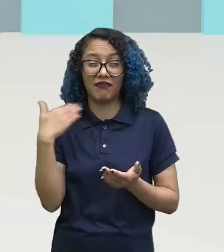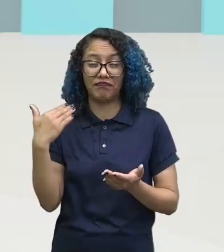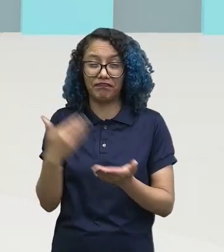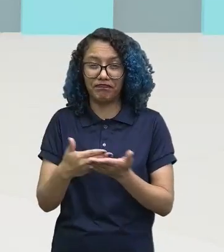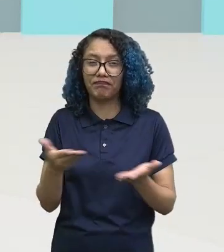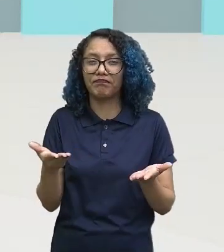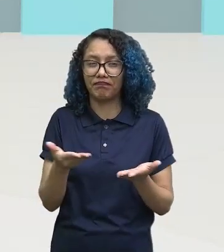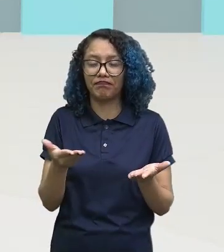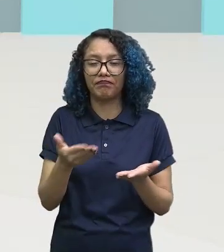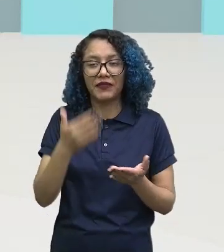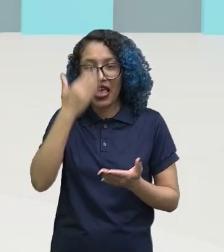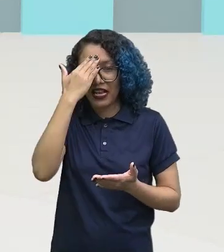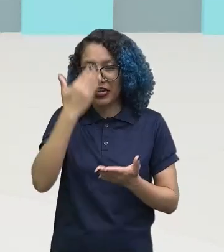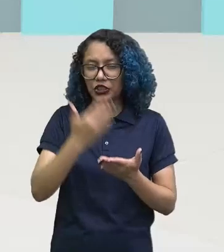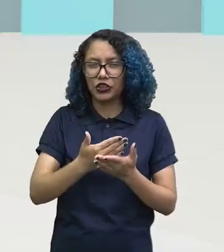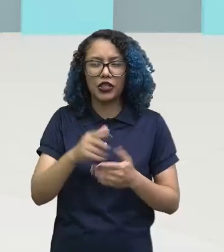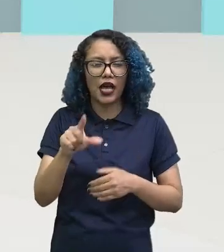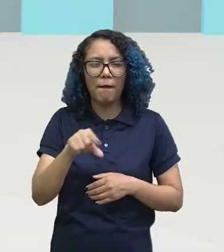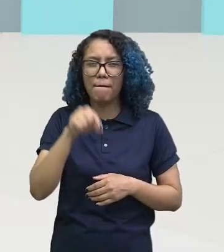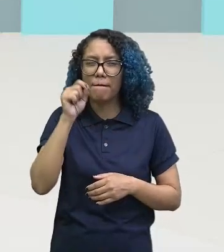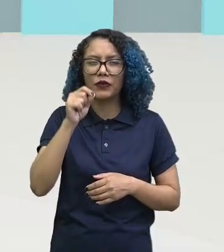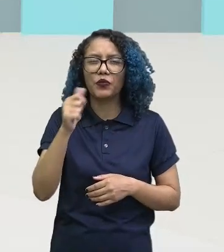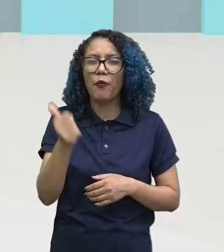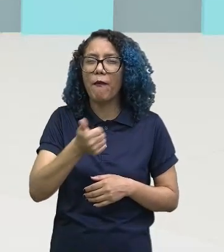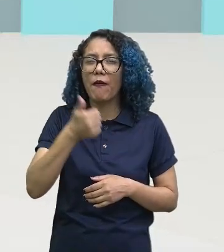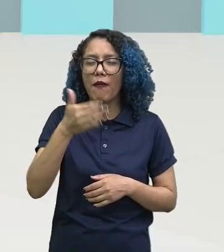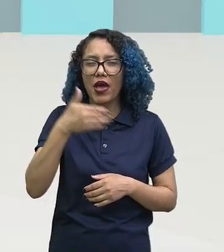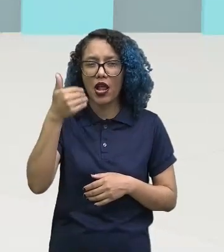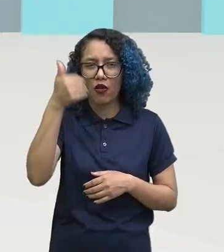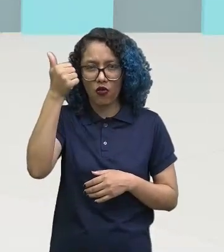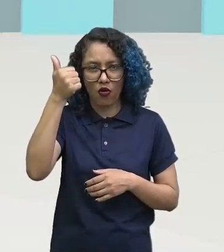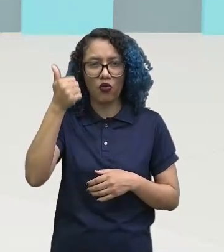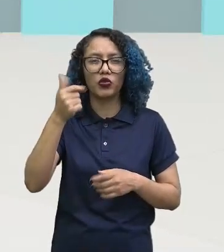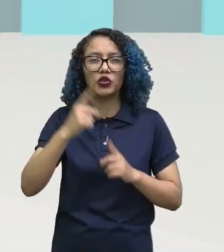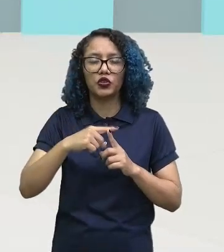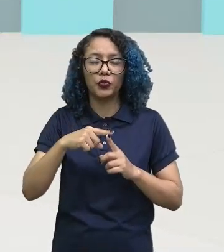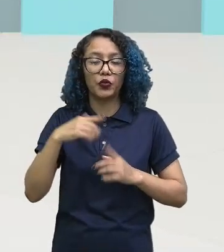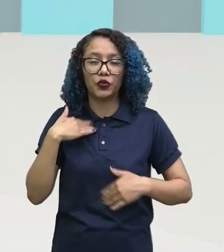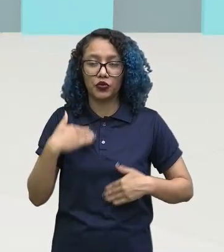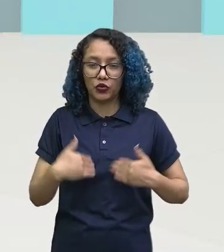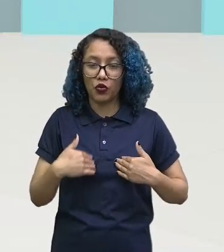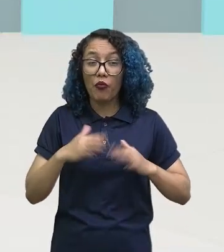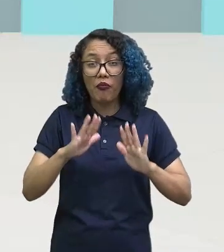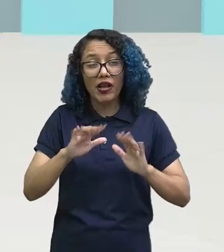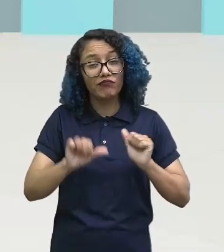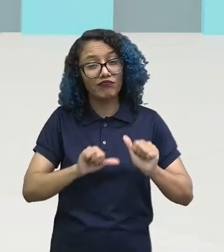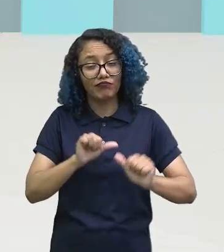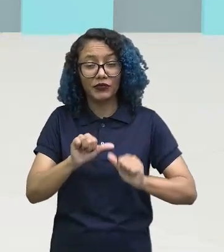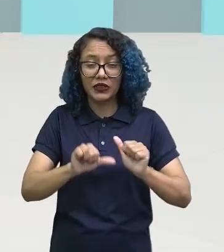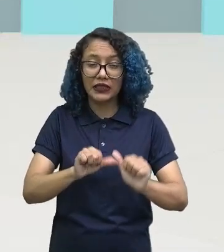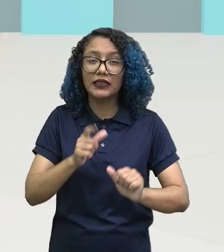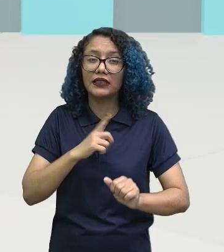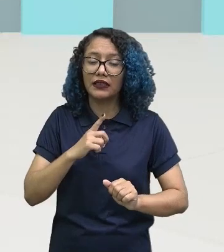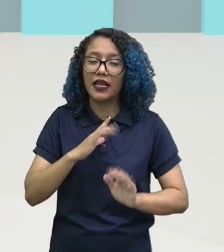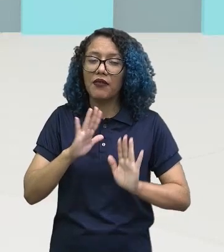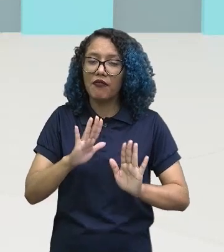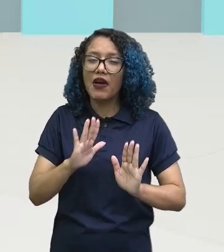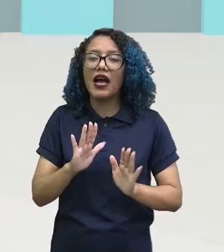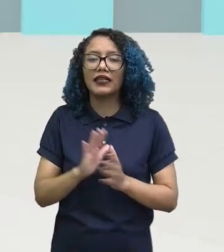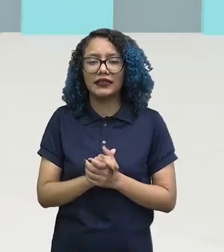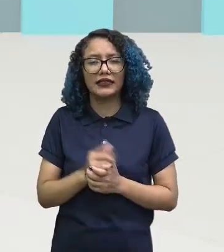hoje. Pequenas mudanças estão acontecendo, mas mesmo assim é possível encontrar inúmeros casos de